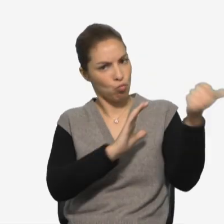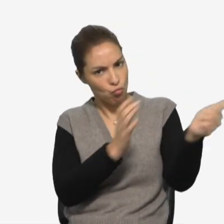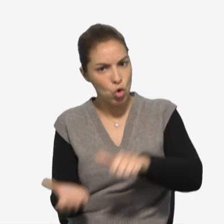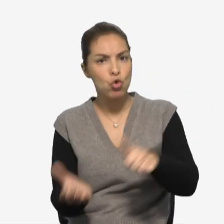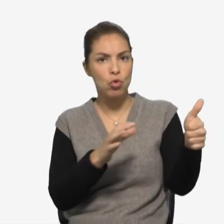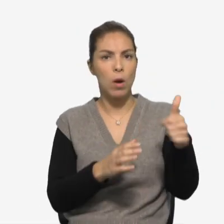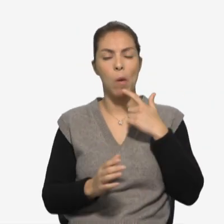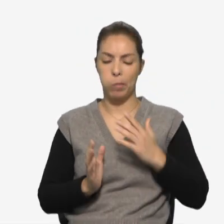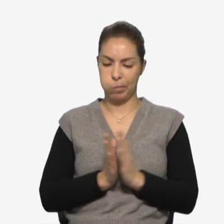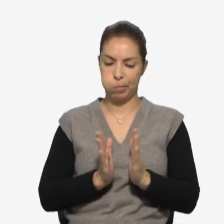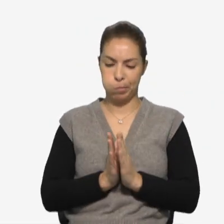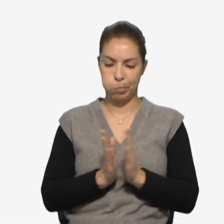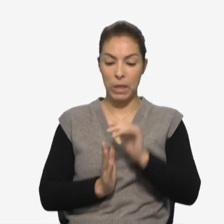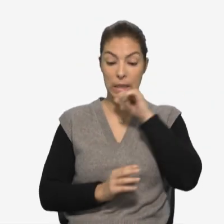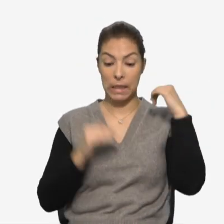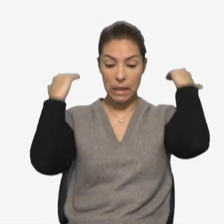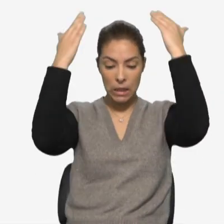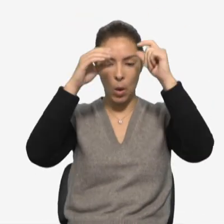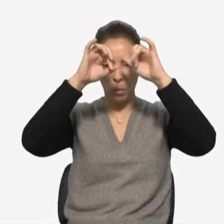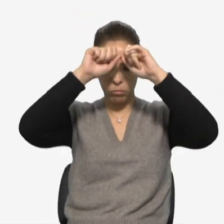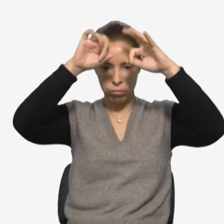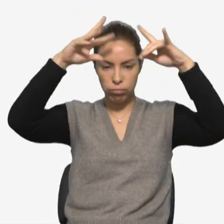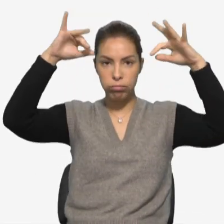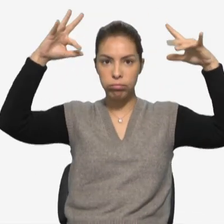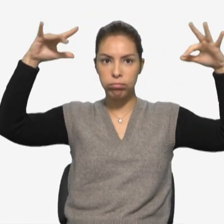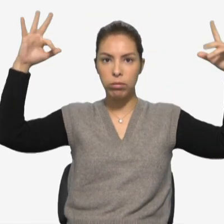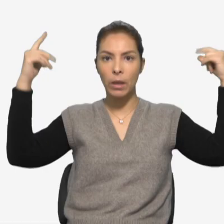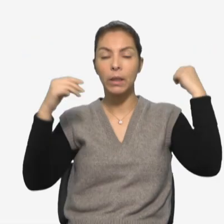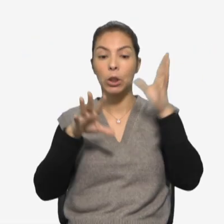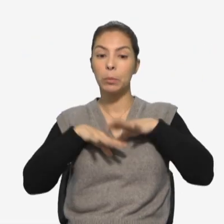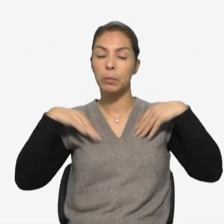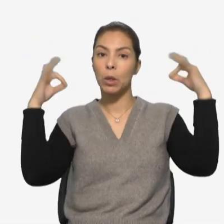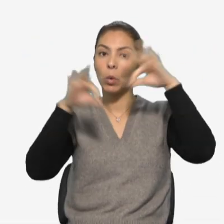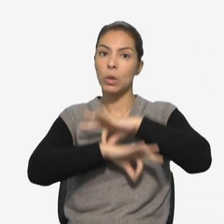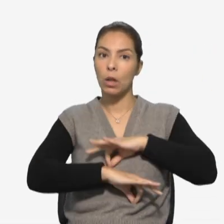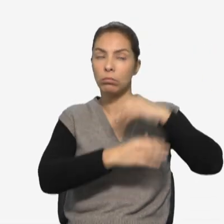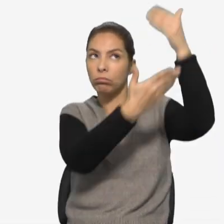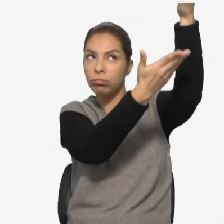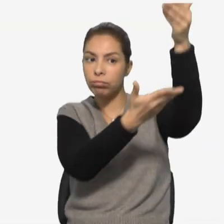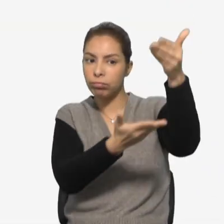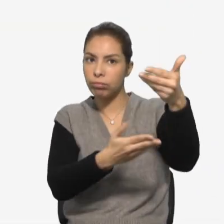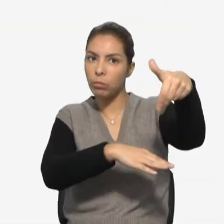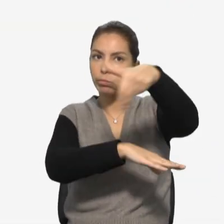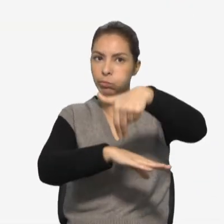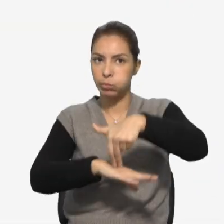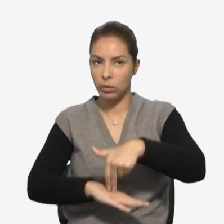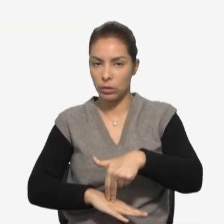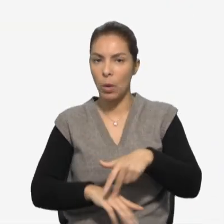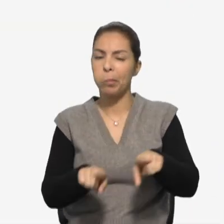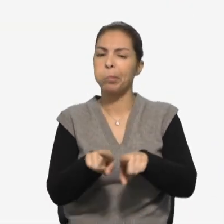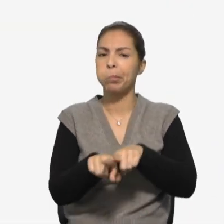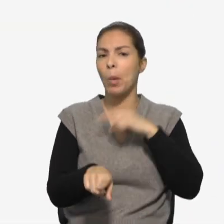orava, o céu abriu-se e o Espírito Santo desceu sobre ele em forma corporal, como uma pomba. E do